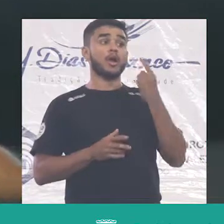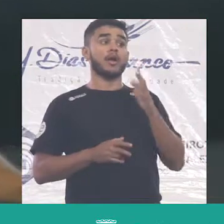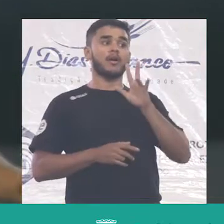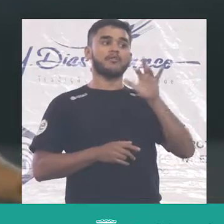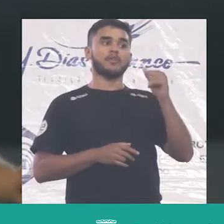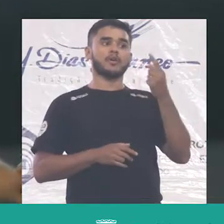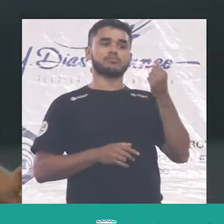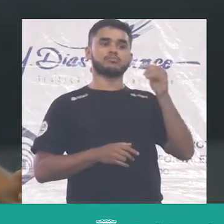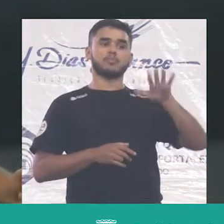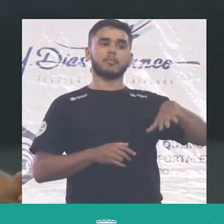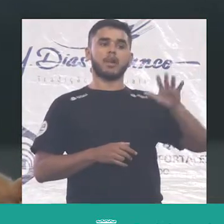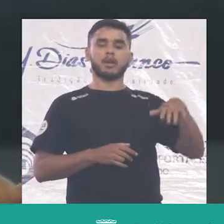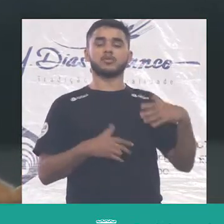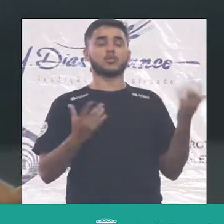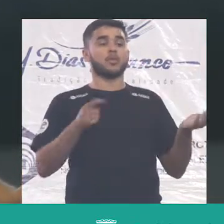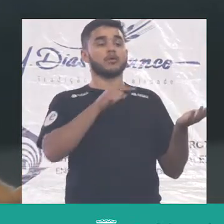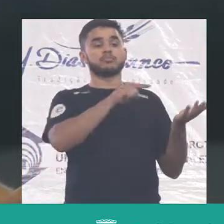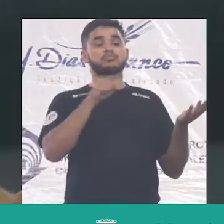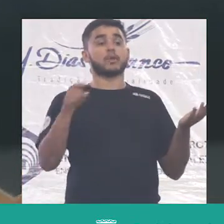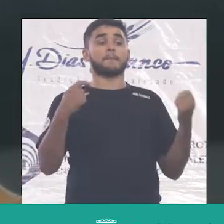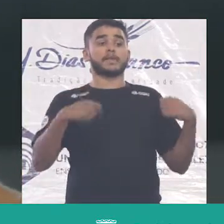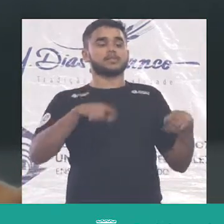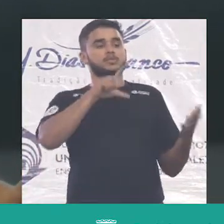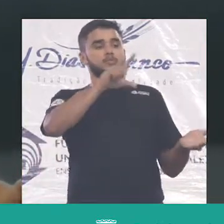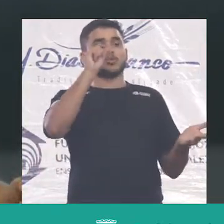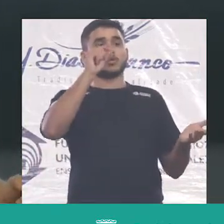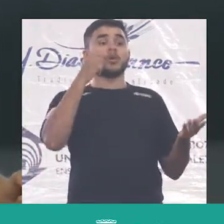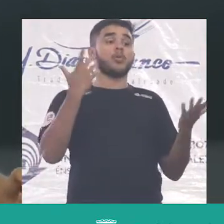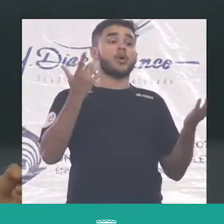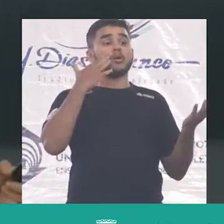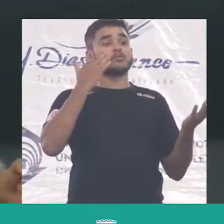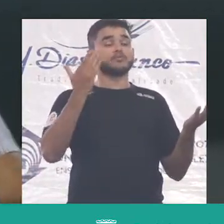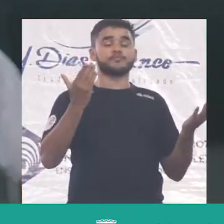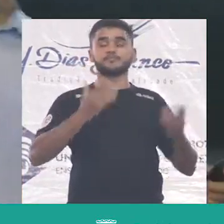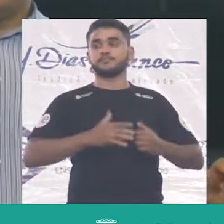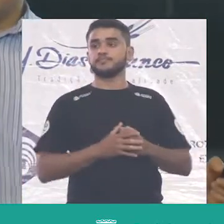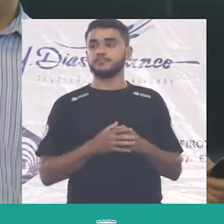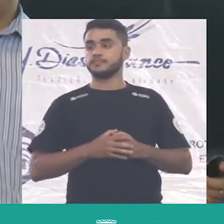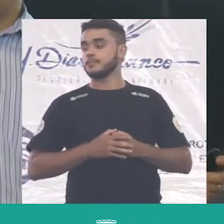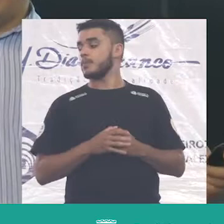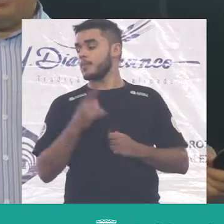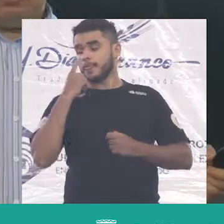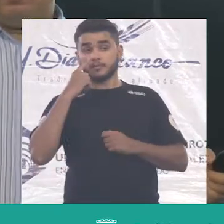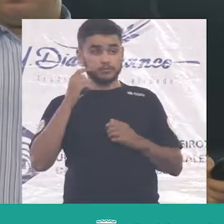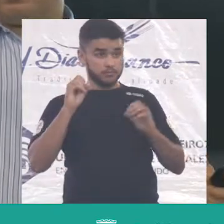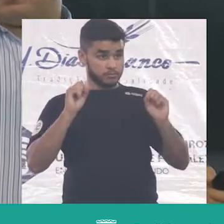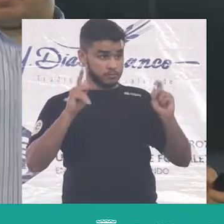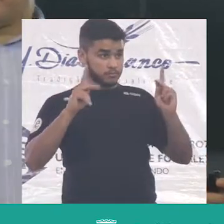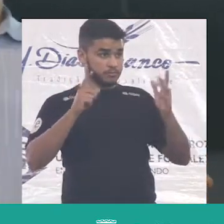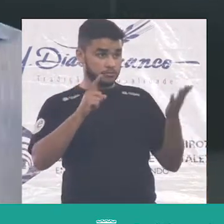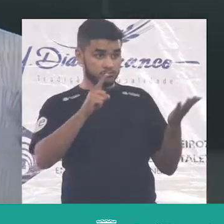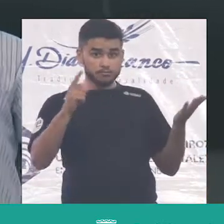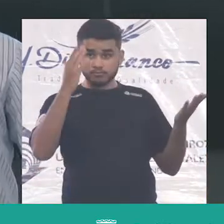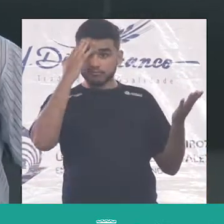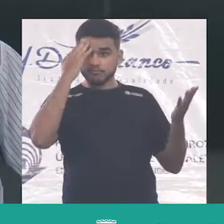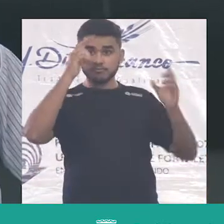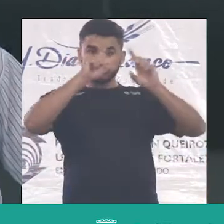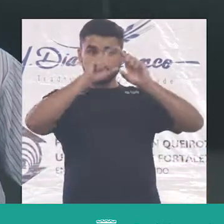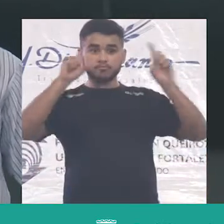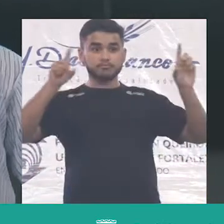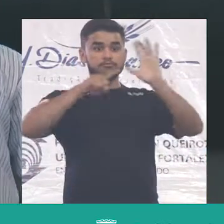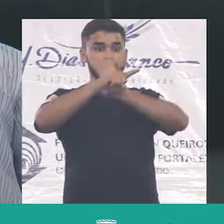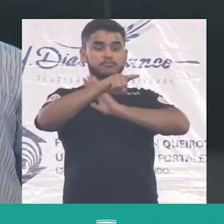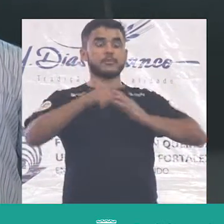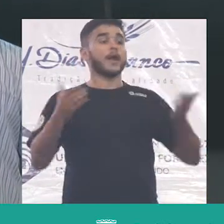menor custo. Ou seja, daquela que terá a menor área de todas. Entendemos o enunciado?